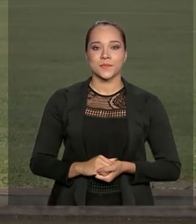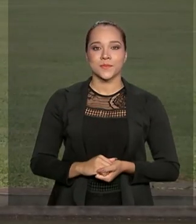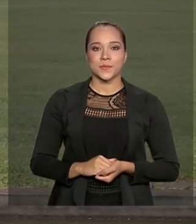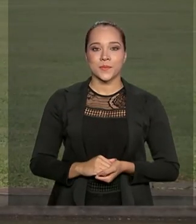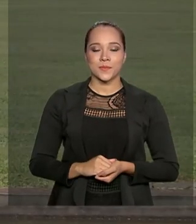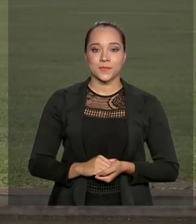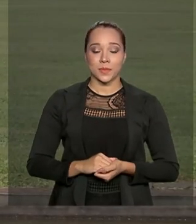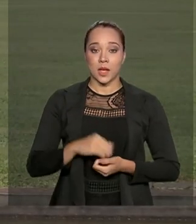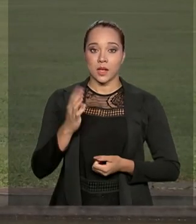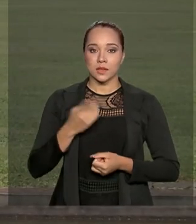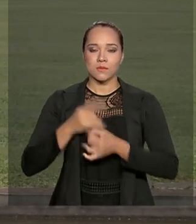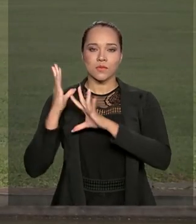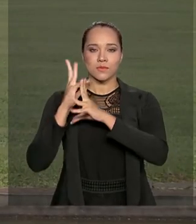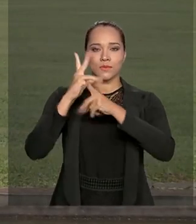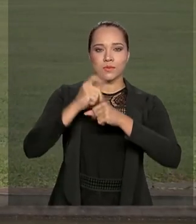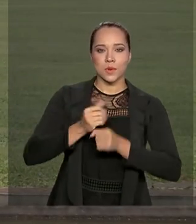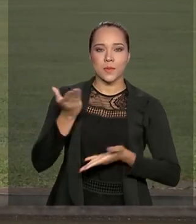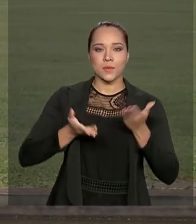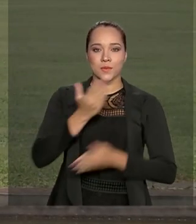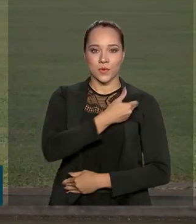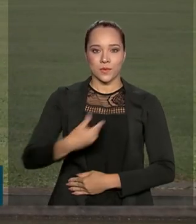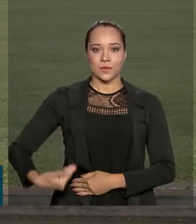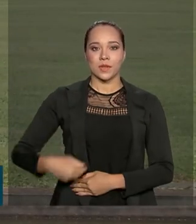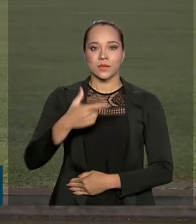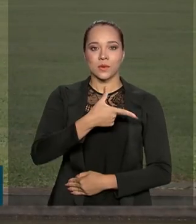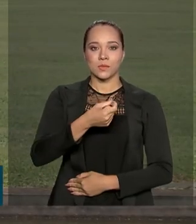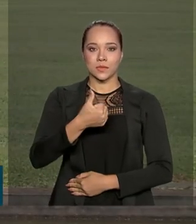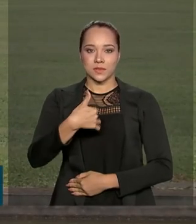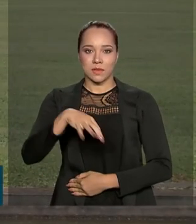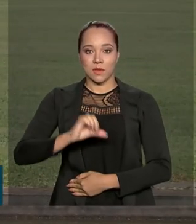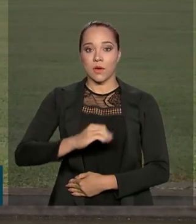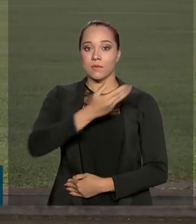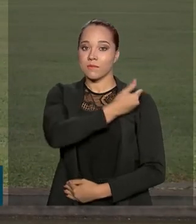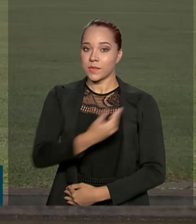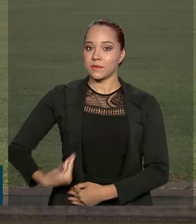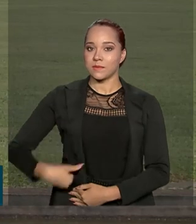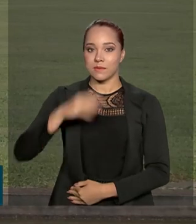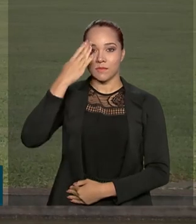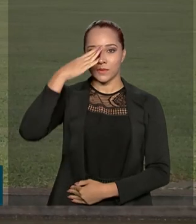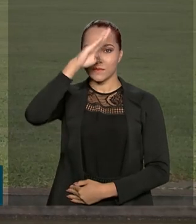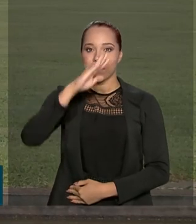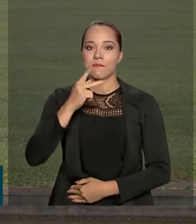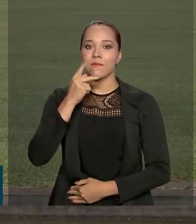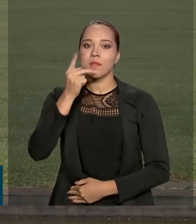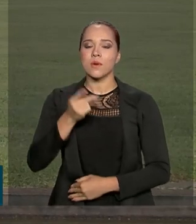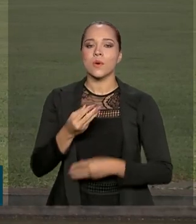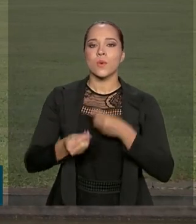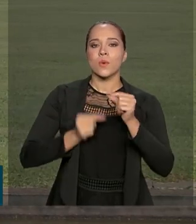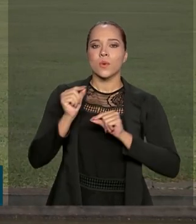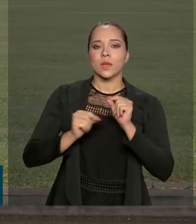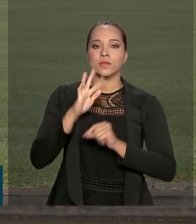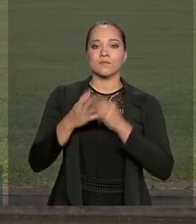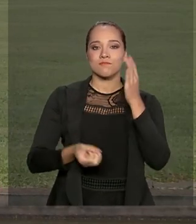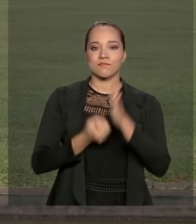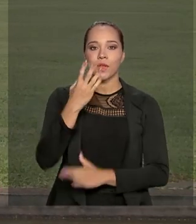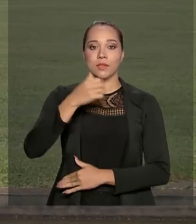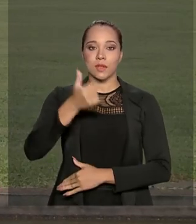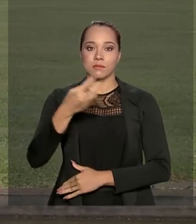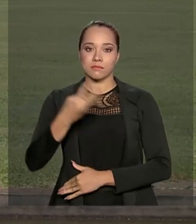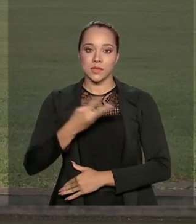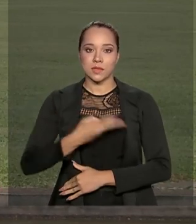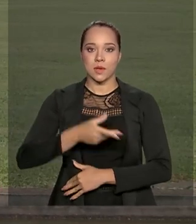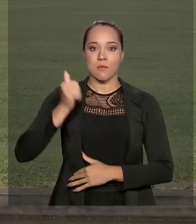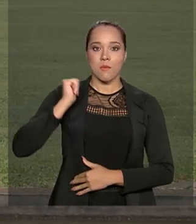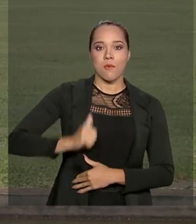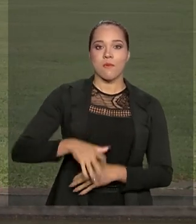No balanço das ações de governo de 2019, o presidente Jair Bolsonaro falou sobre a criação de um décimo terceiro para